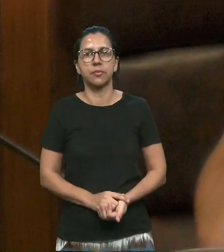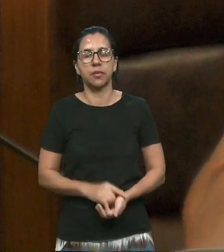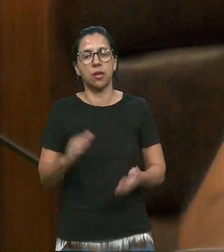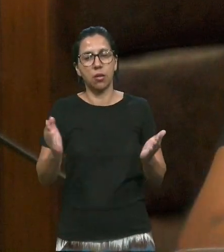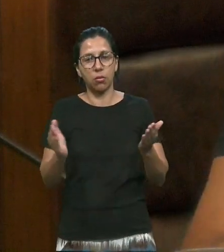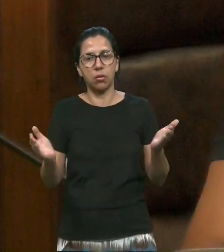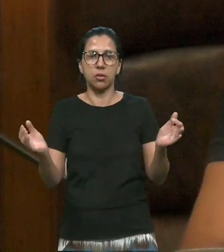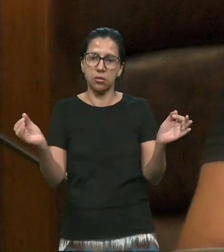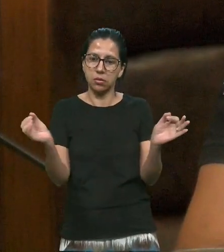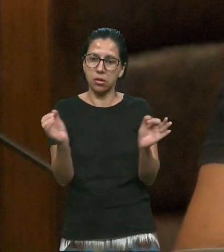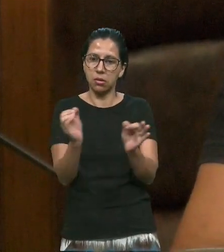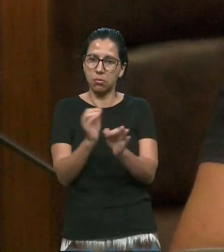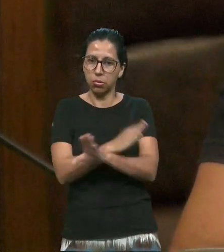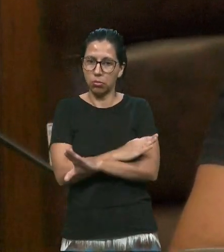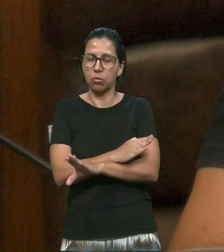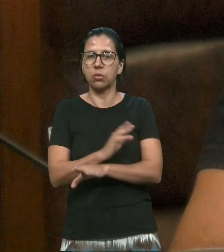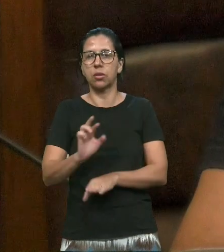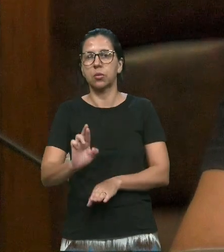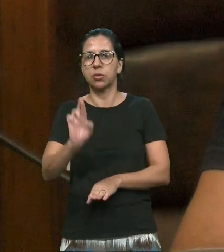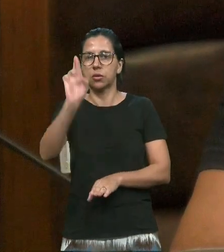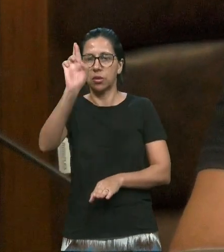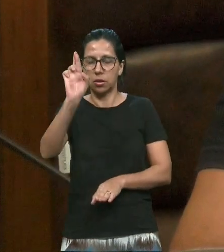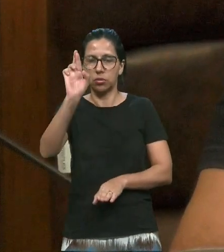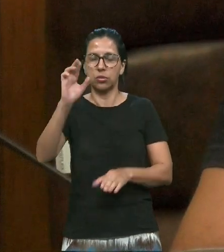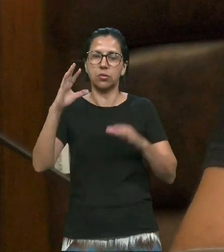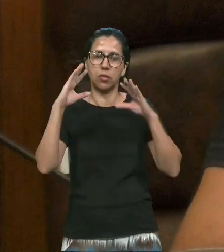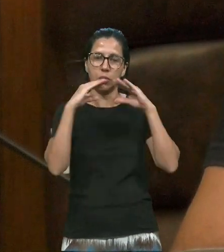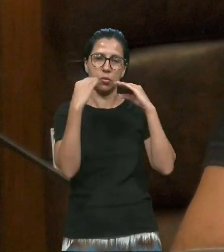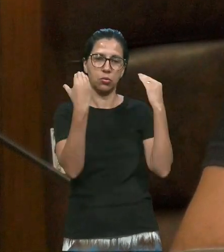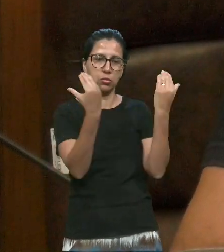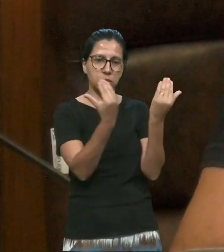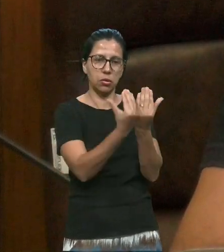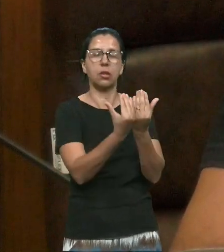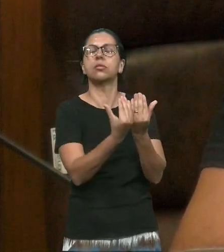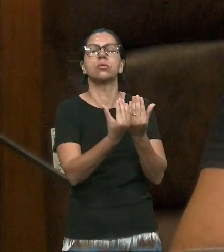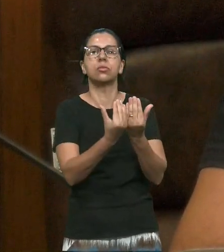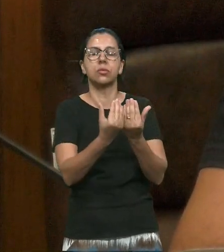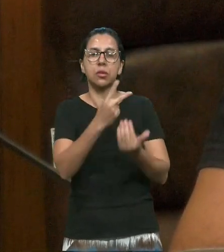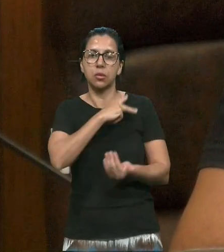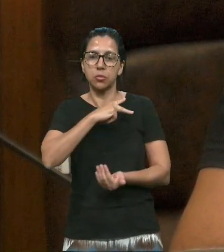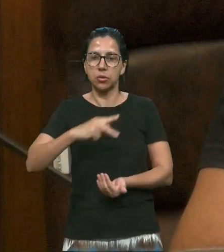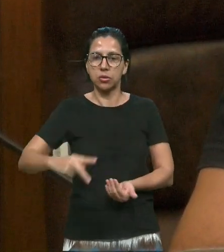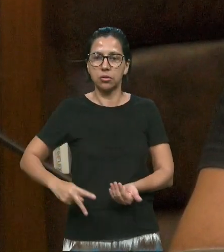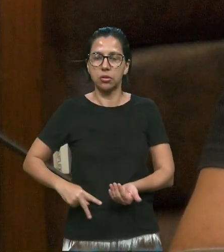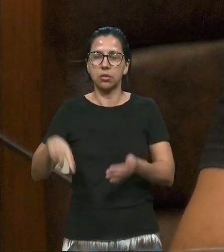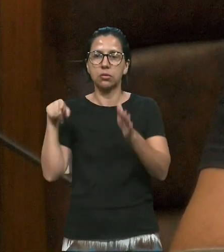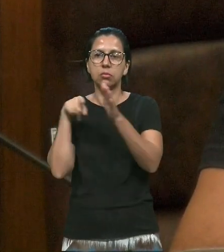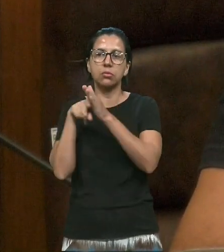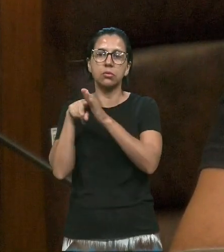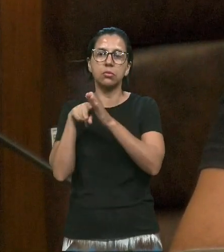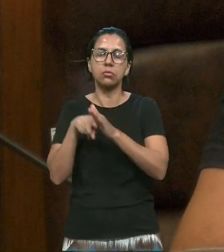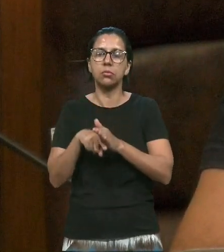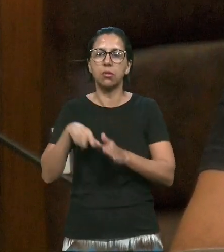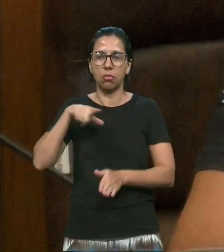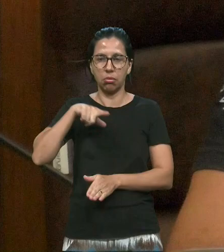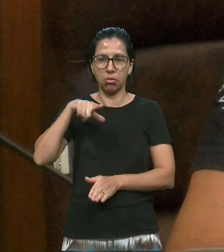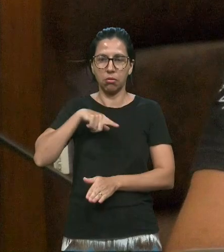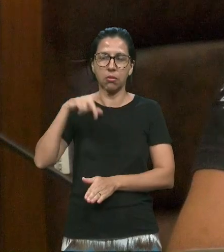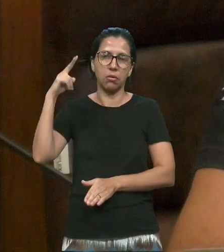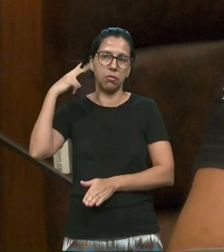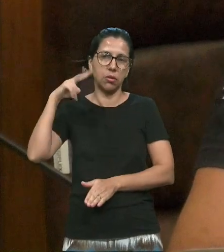Encerradas as participações dos representantes da comunidade, a presidência consulta a secretaria se há vereadores